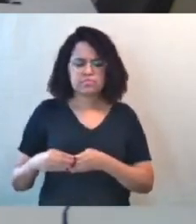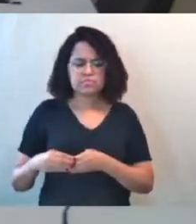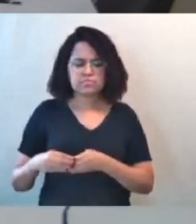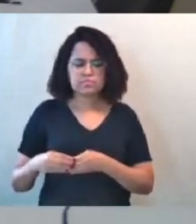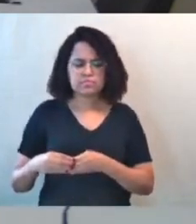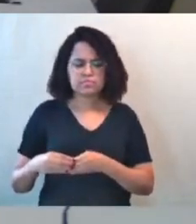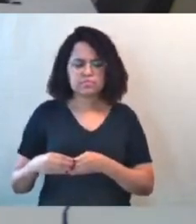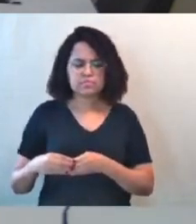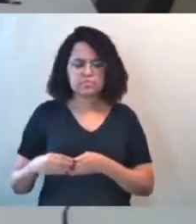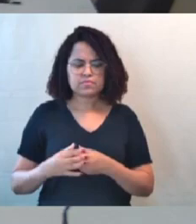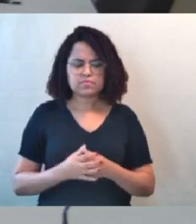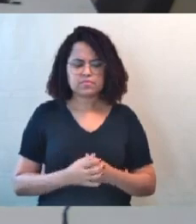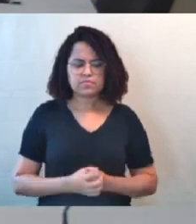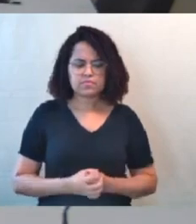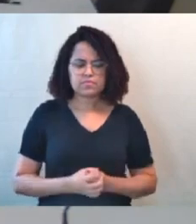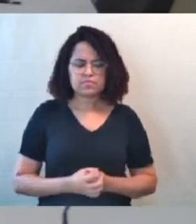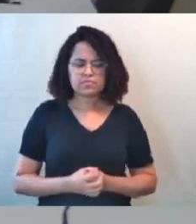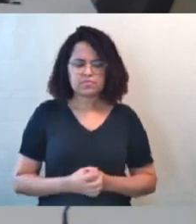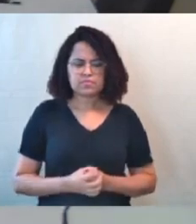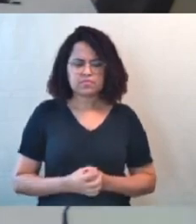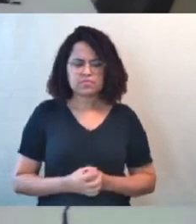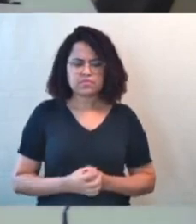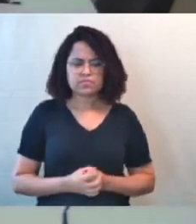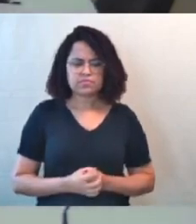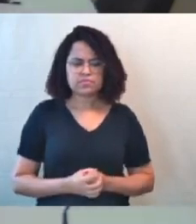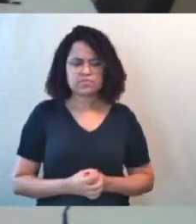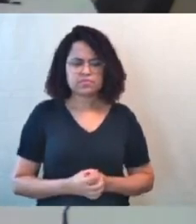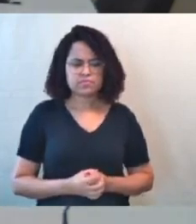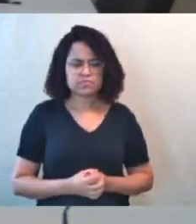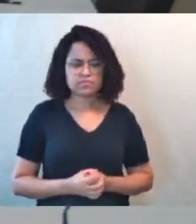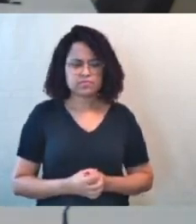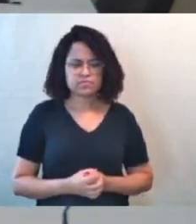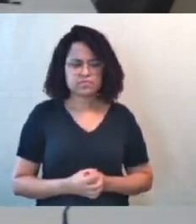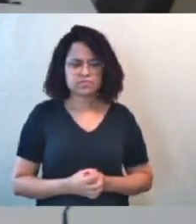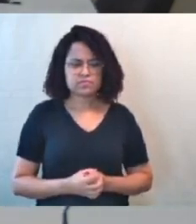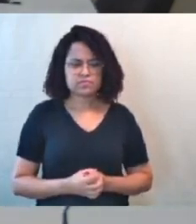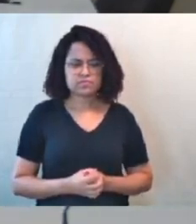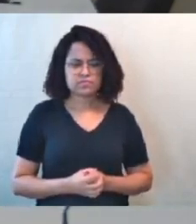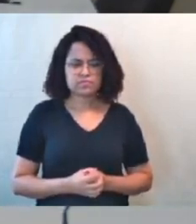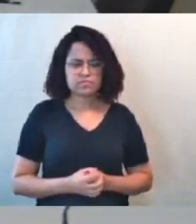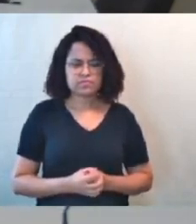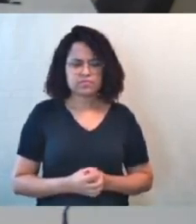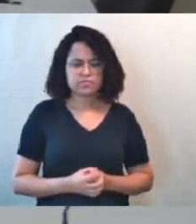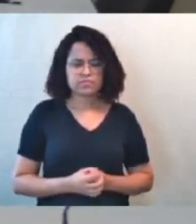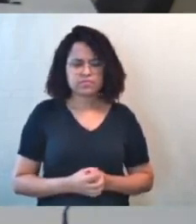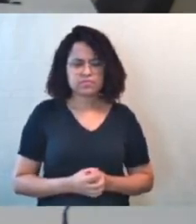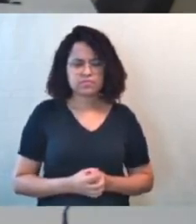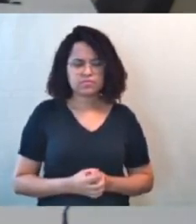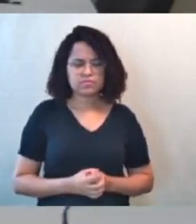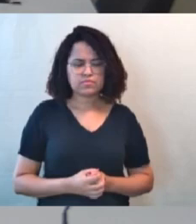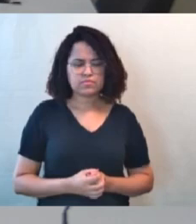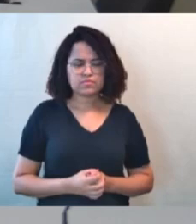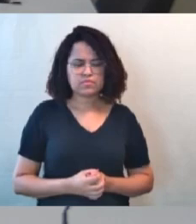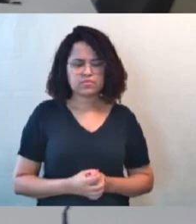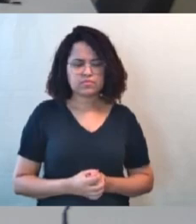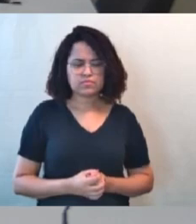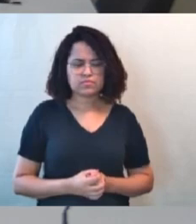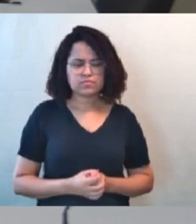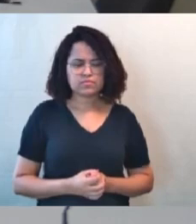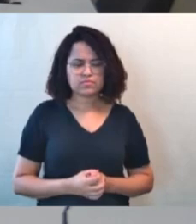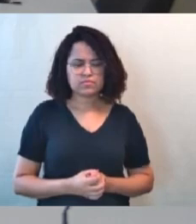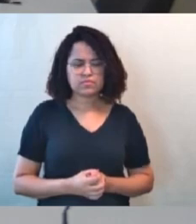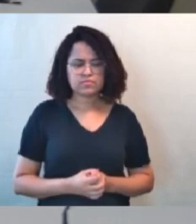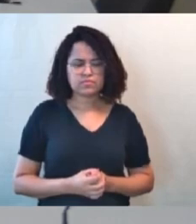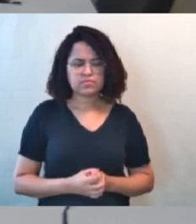claramente que ela entende que houve improbidade, não em relação ao André Dantas. Isso ficou claro. Mas,